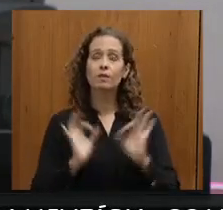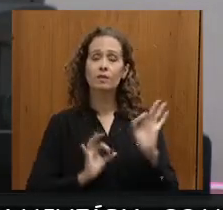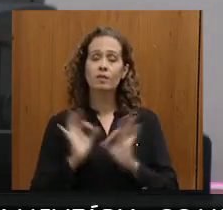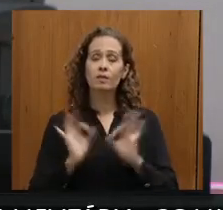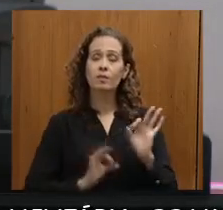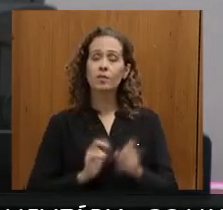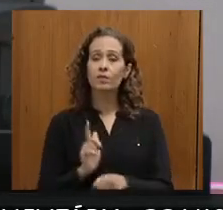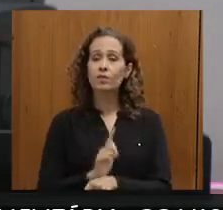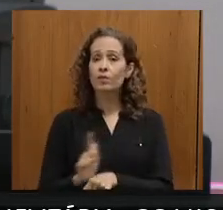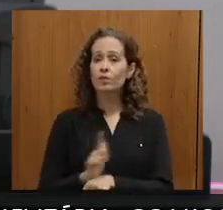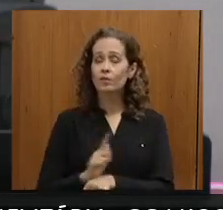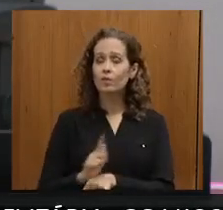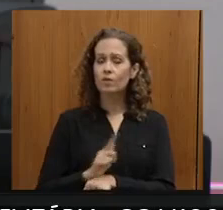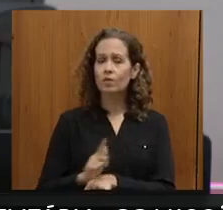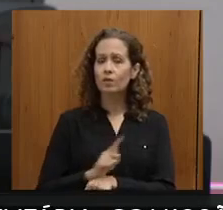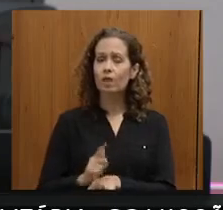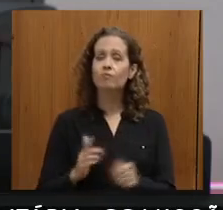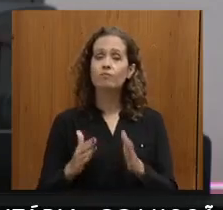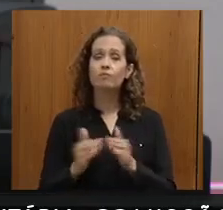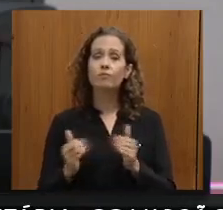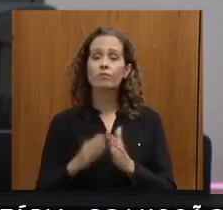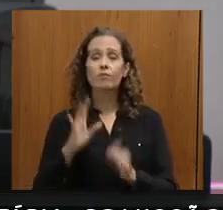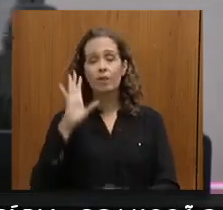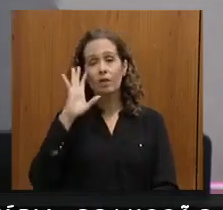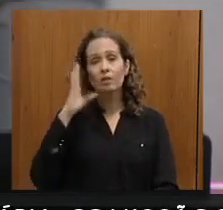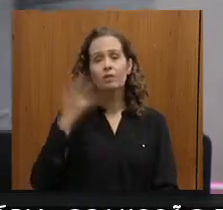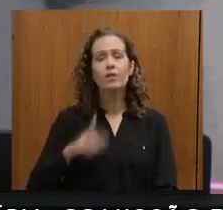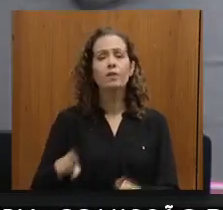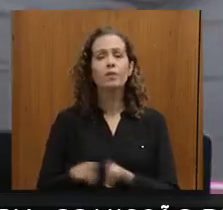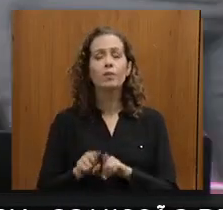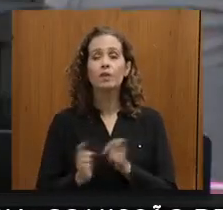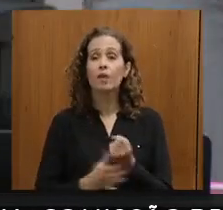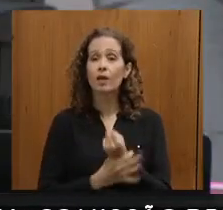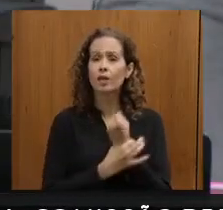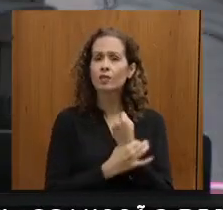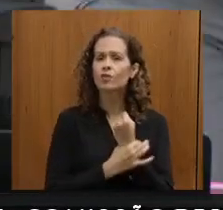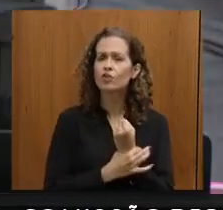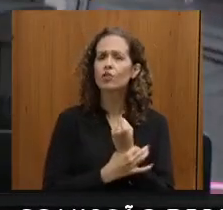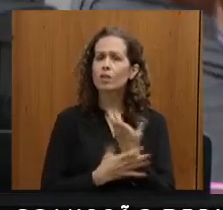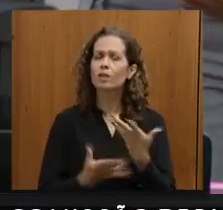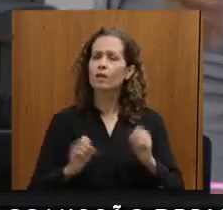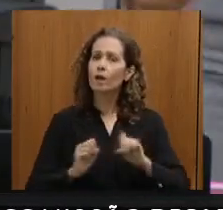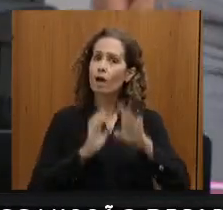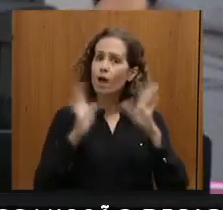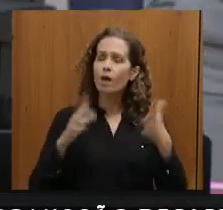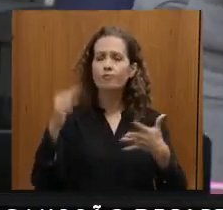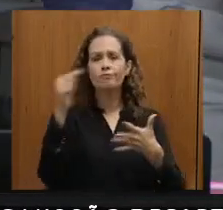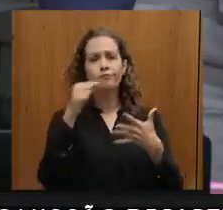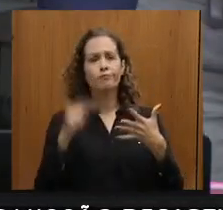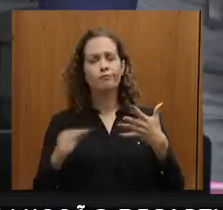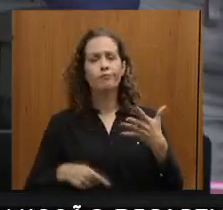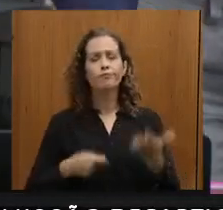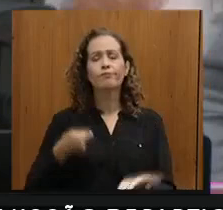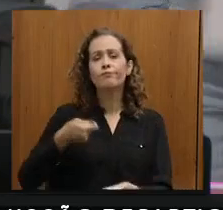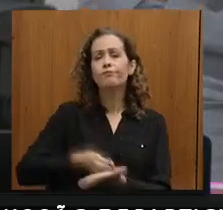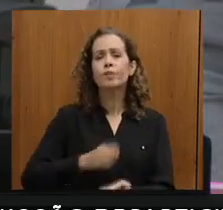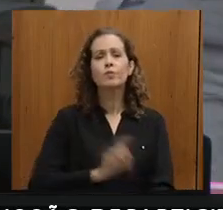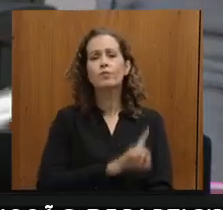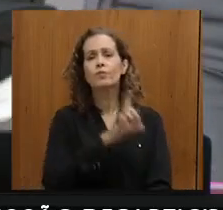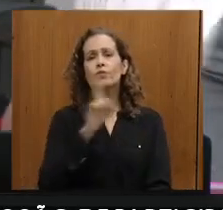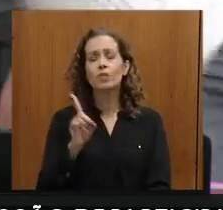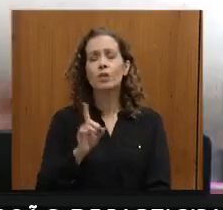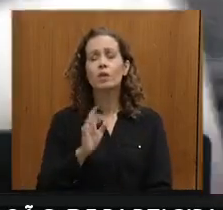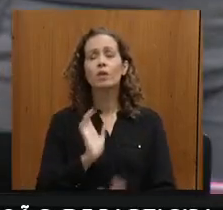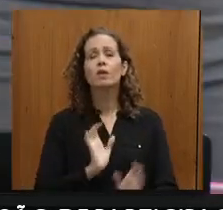Gestão, pedido de providências para que seja garantida a transparência e a publicidade no cronograma de pagamento de férias-prêmio aos